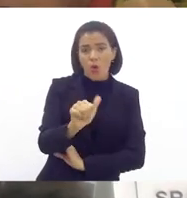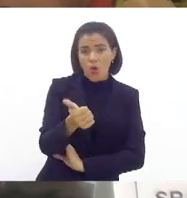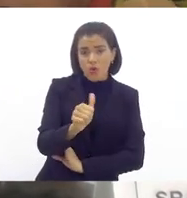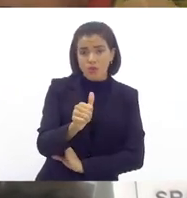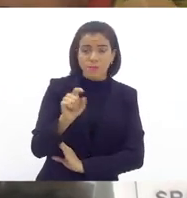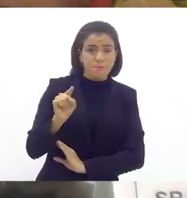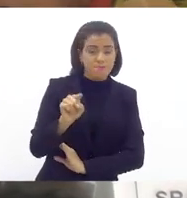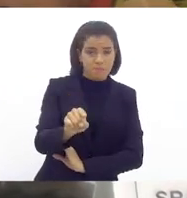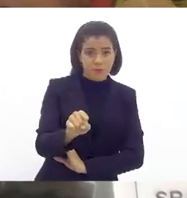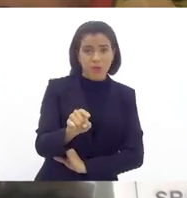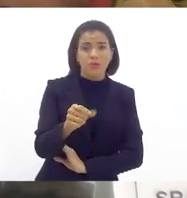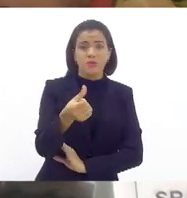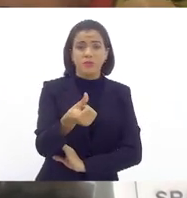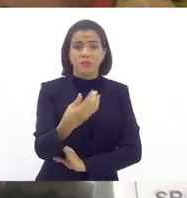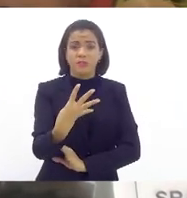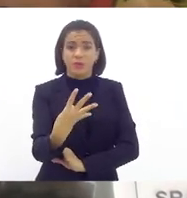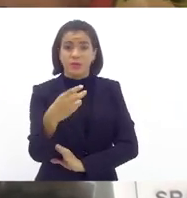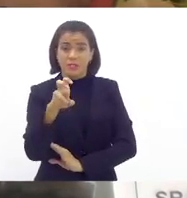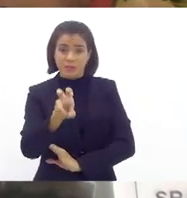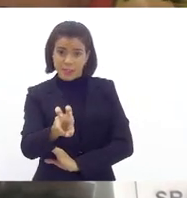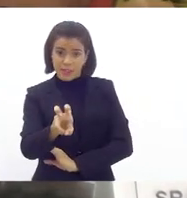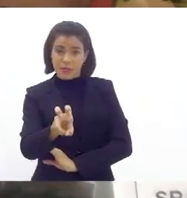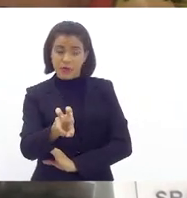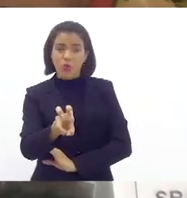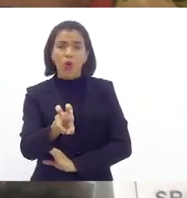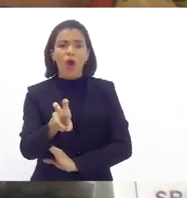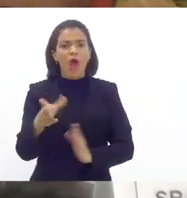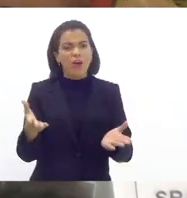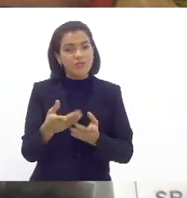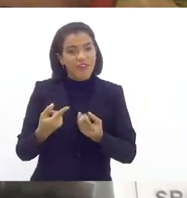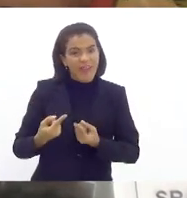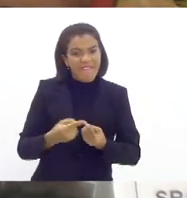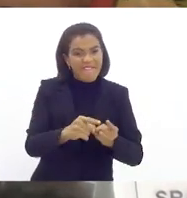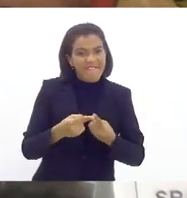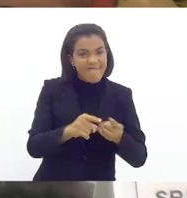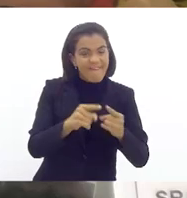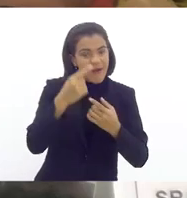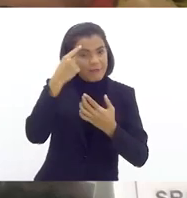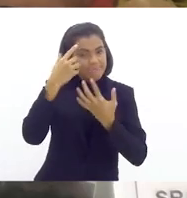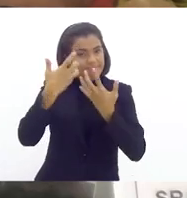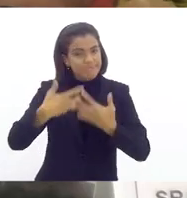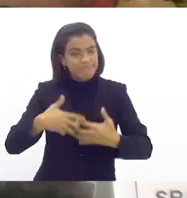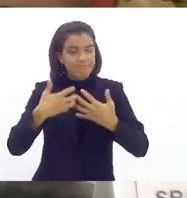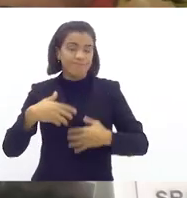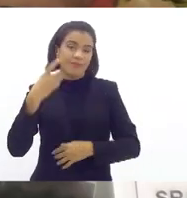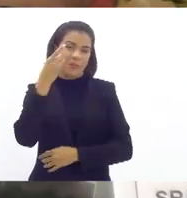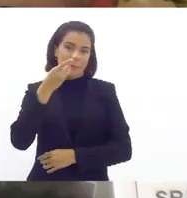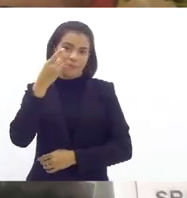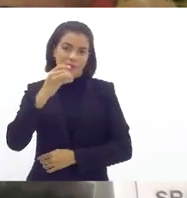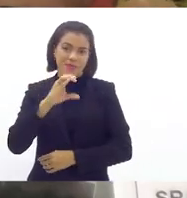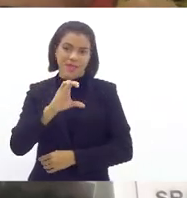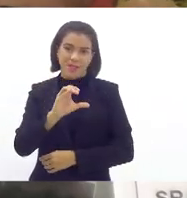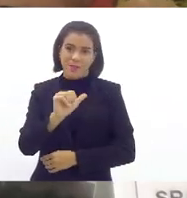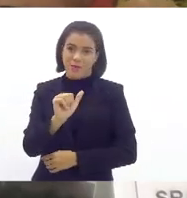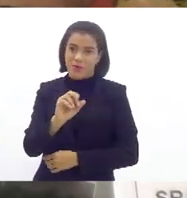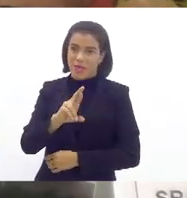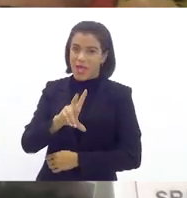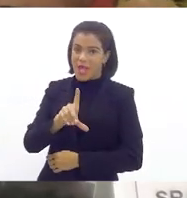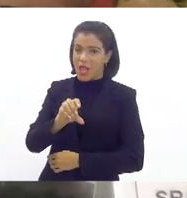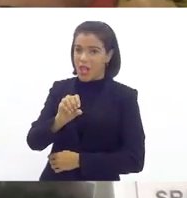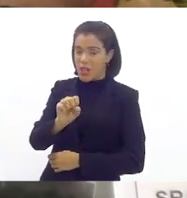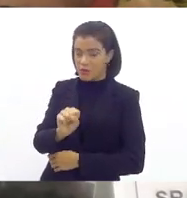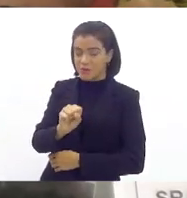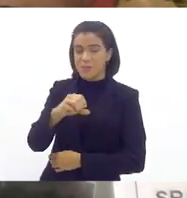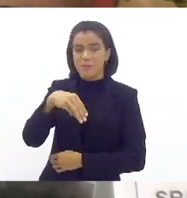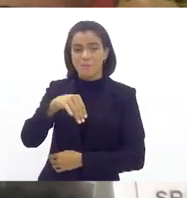e quando nós vemos aqui provocar o deputado Carlos Mink para ampliar esta